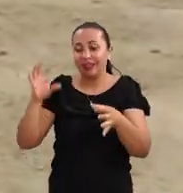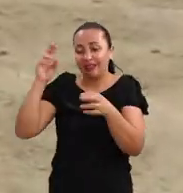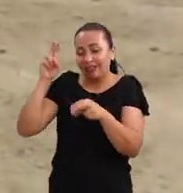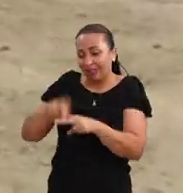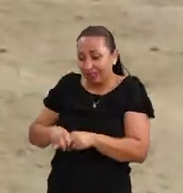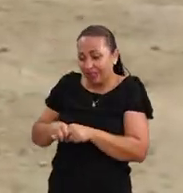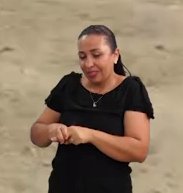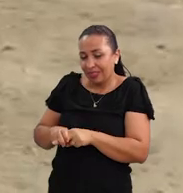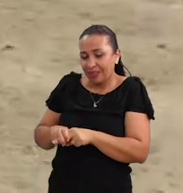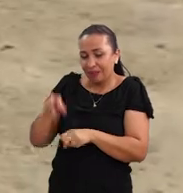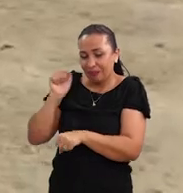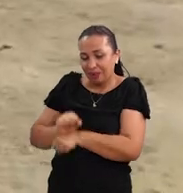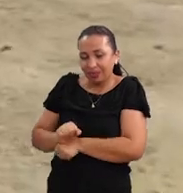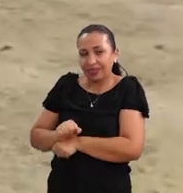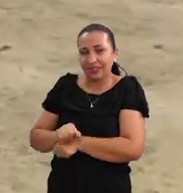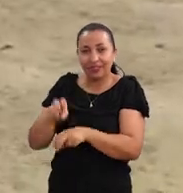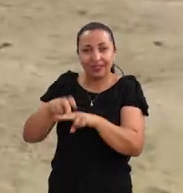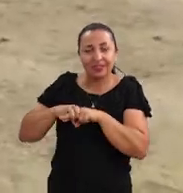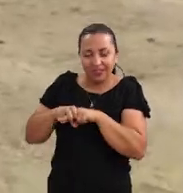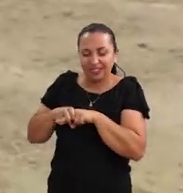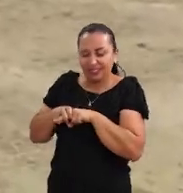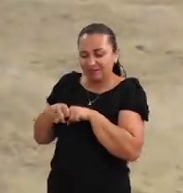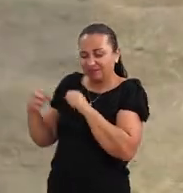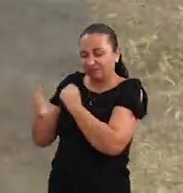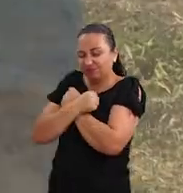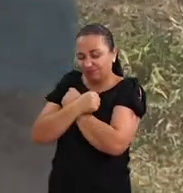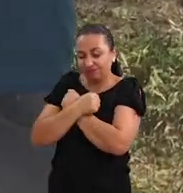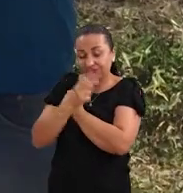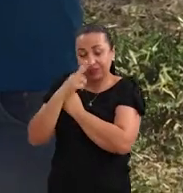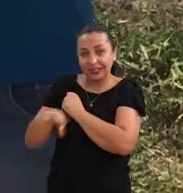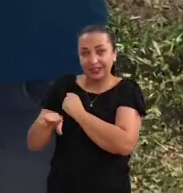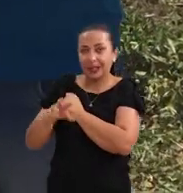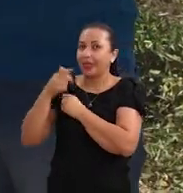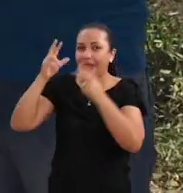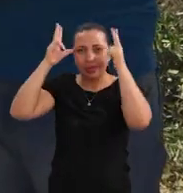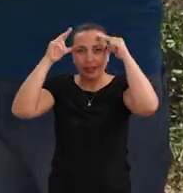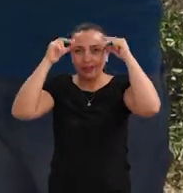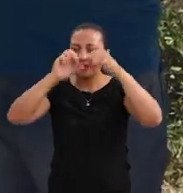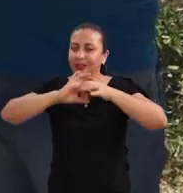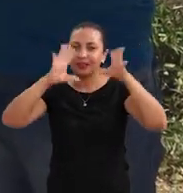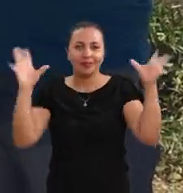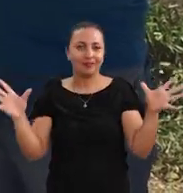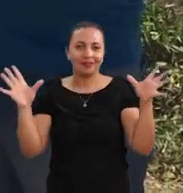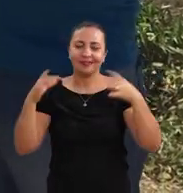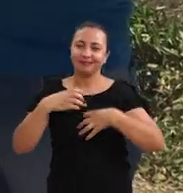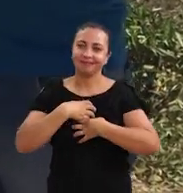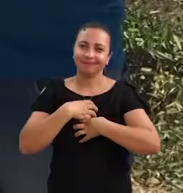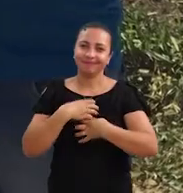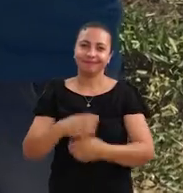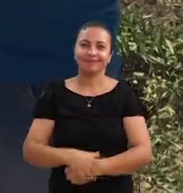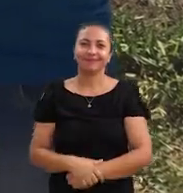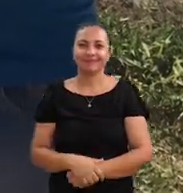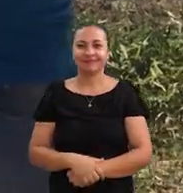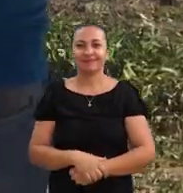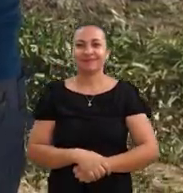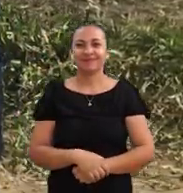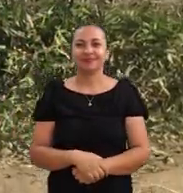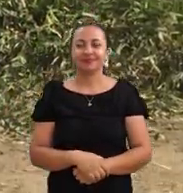estar com aquela coisa de se prender, se sentir presa, entendeu? Ela se sente livre em cima de um cavalo.